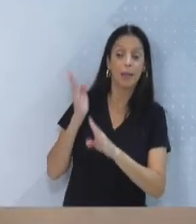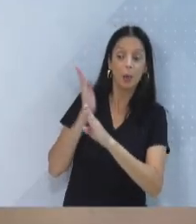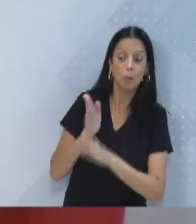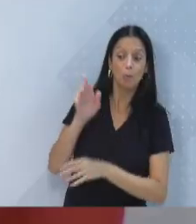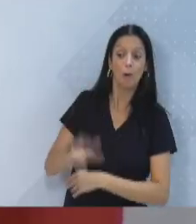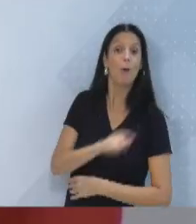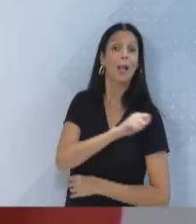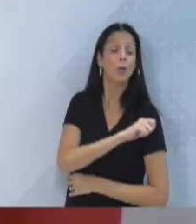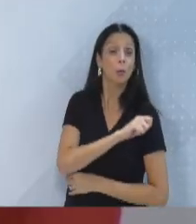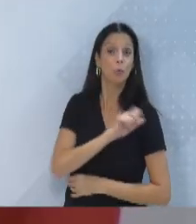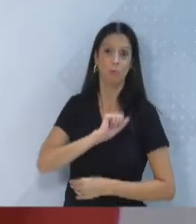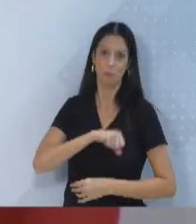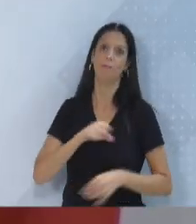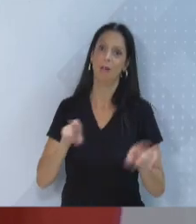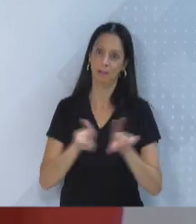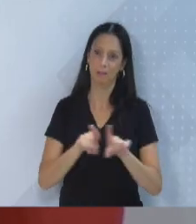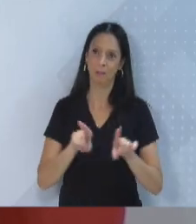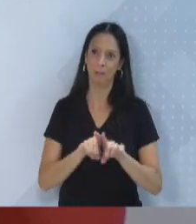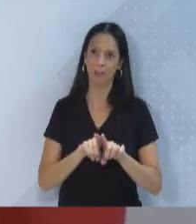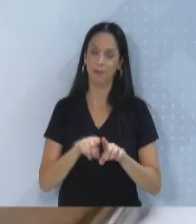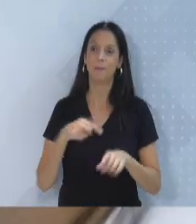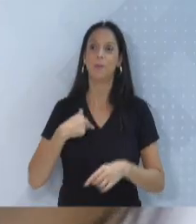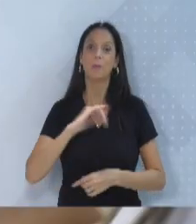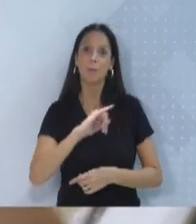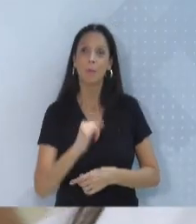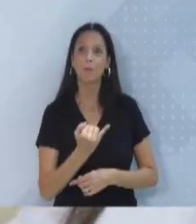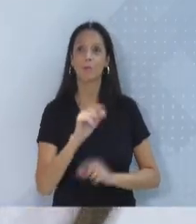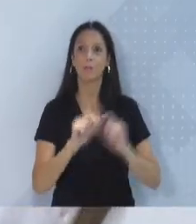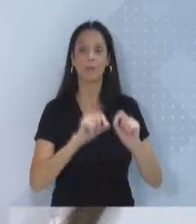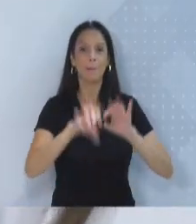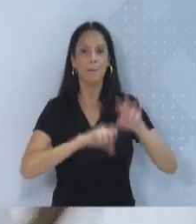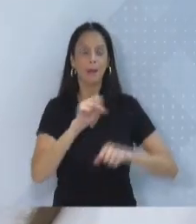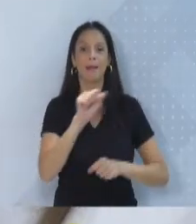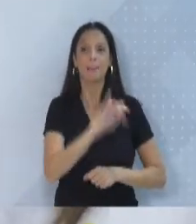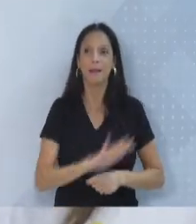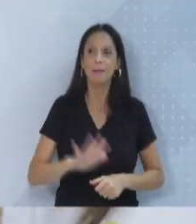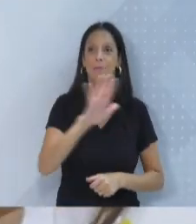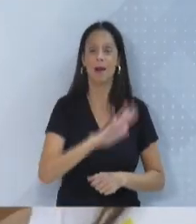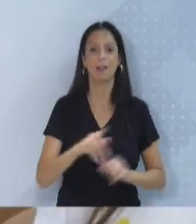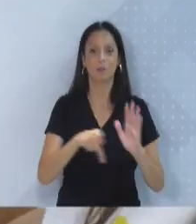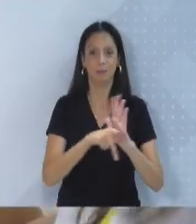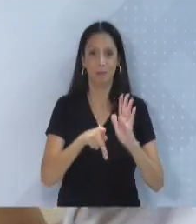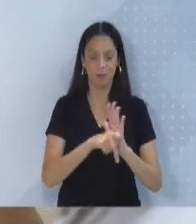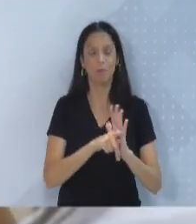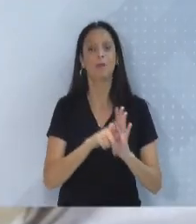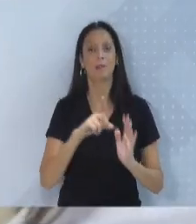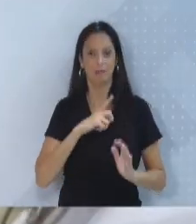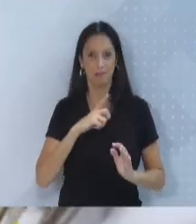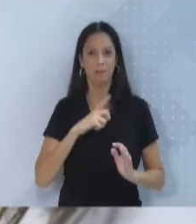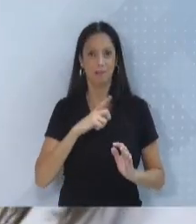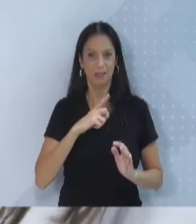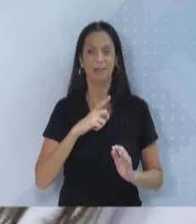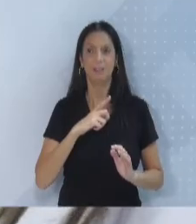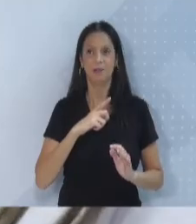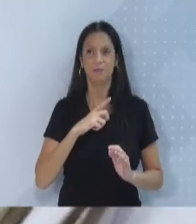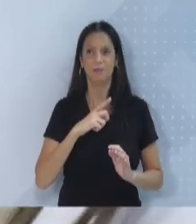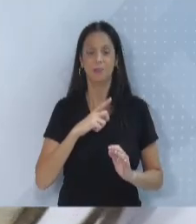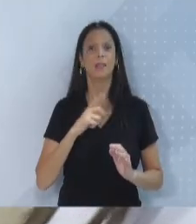Então, eu usei a biblioteca de figuras do Arasaki, que é também usada para